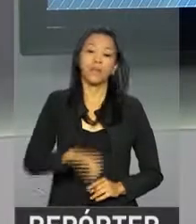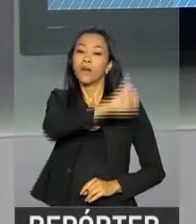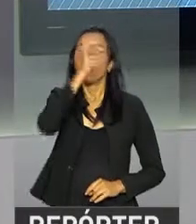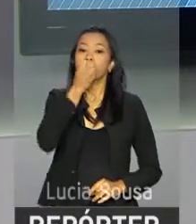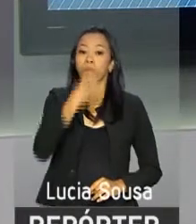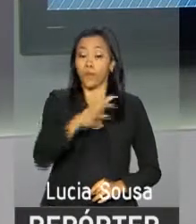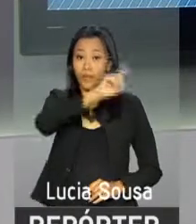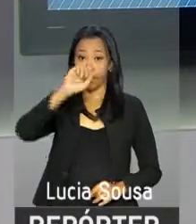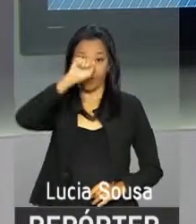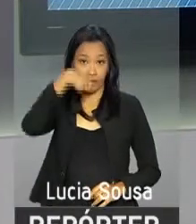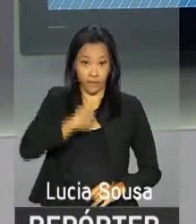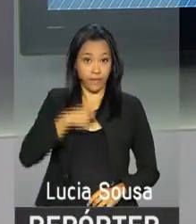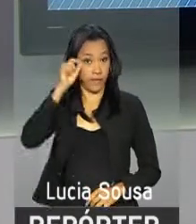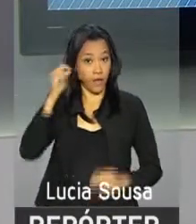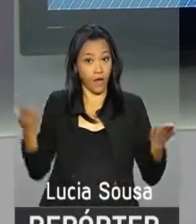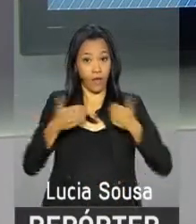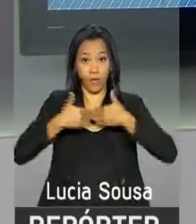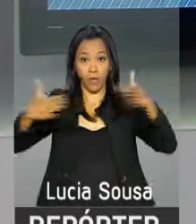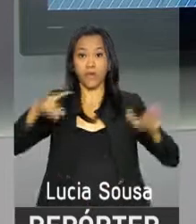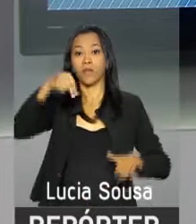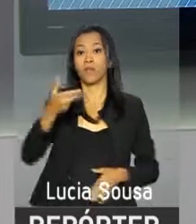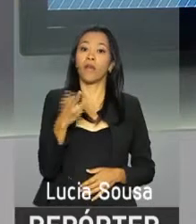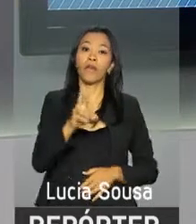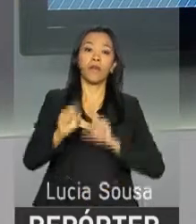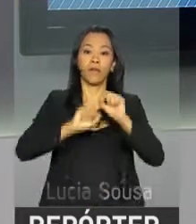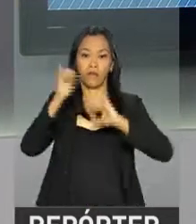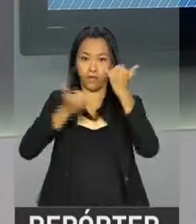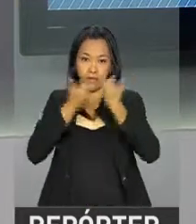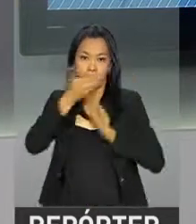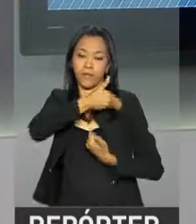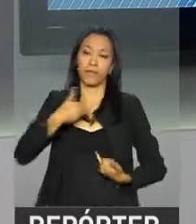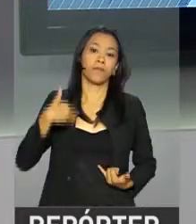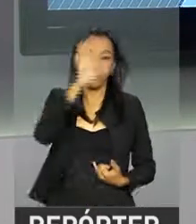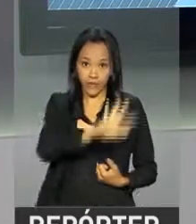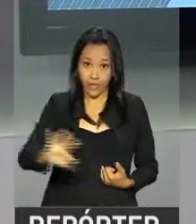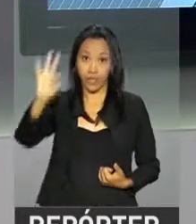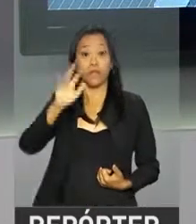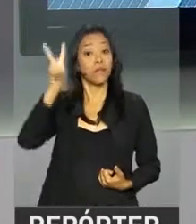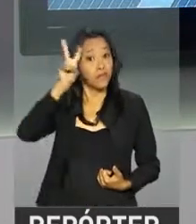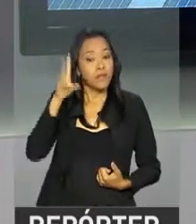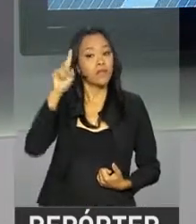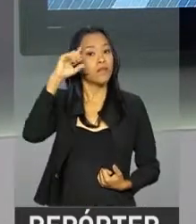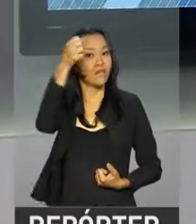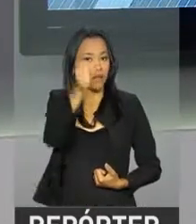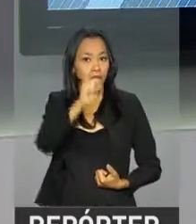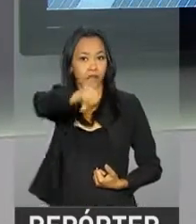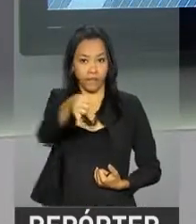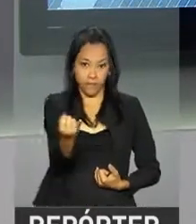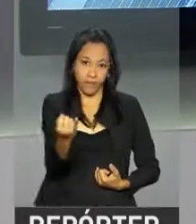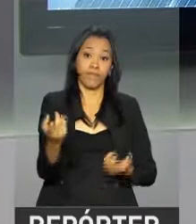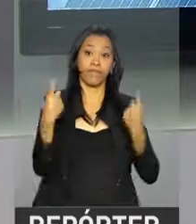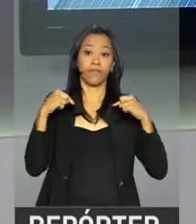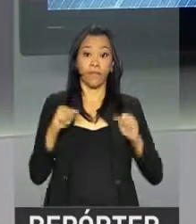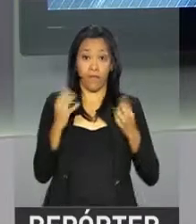Olá, bom dia. Eu sou Carolina Becker e começa agora o Repórter NBR com as notícias do governo federal desta segunda-feira, 8 de janeiro.